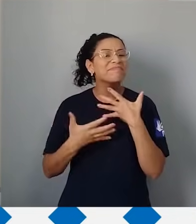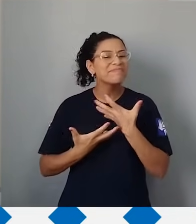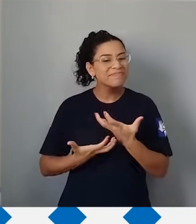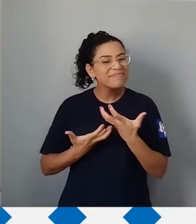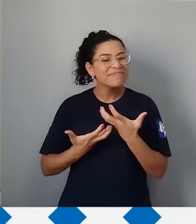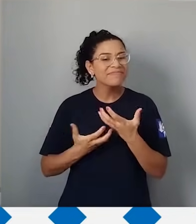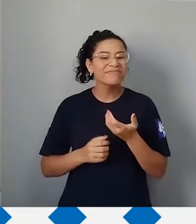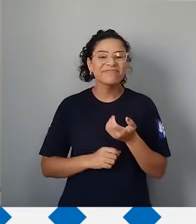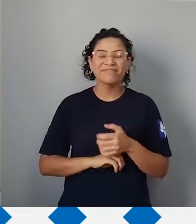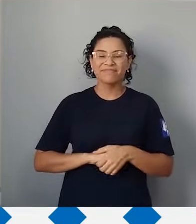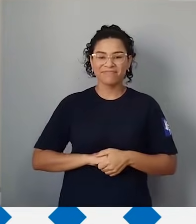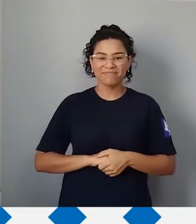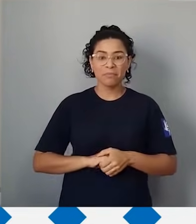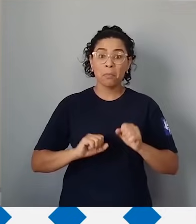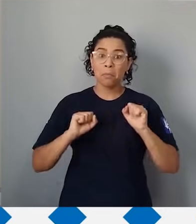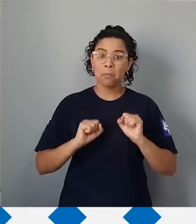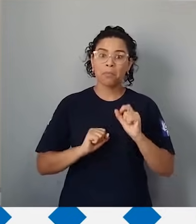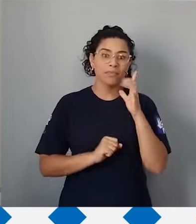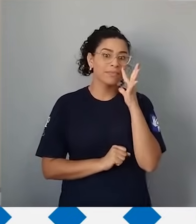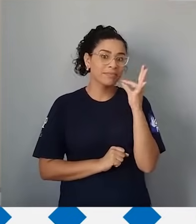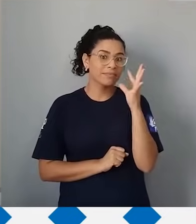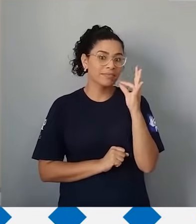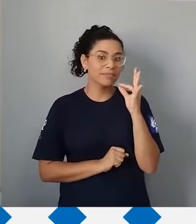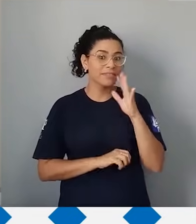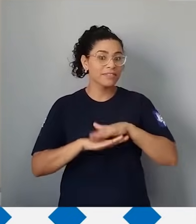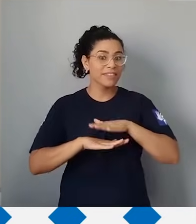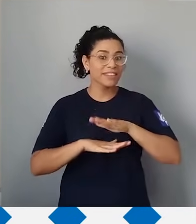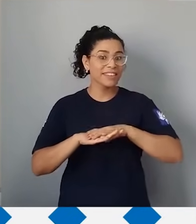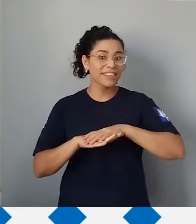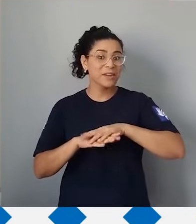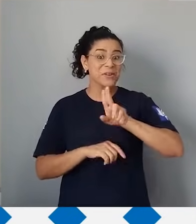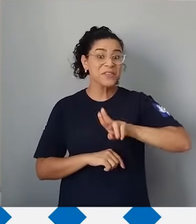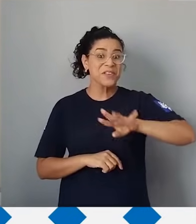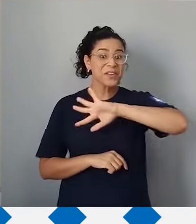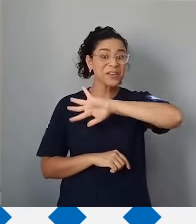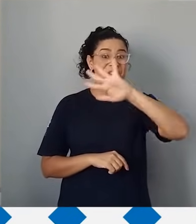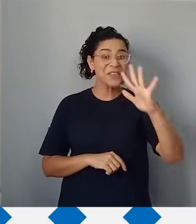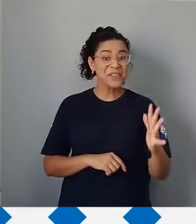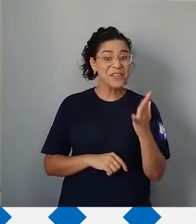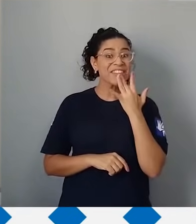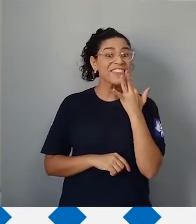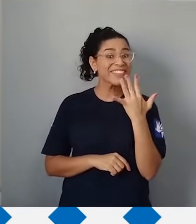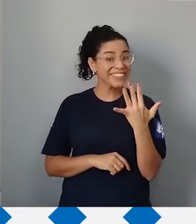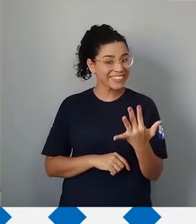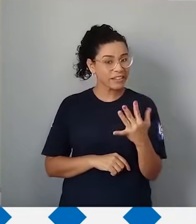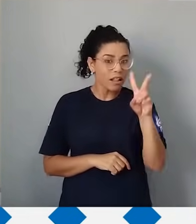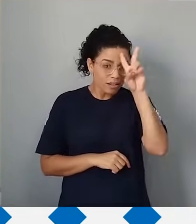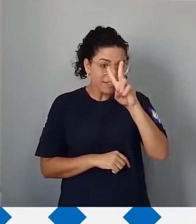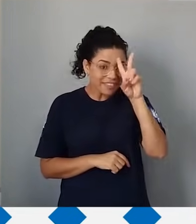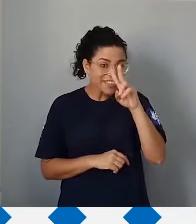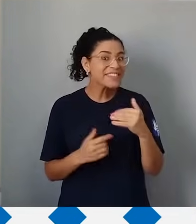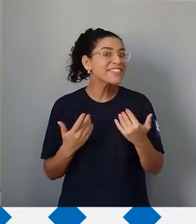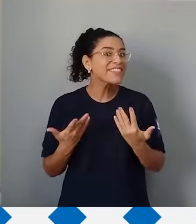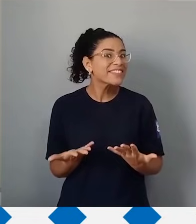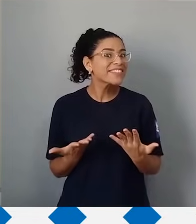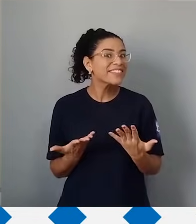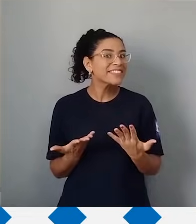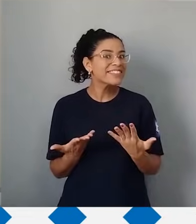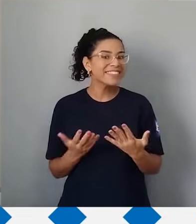até fazer um gato das cores do arco-íris. Vocês lembram quais são as cores do